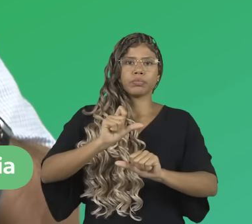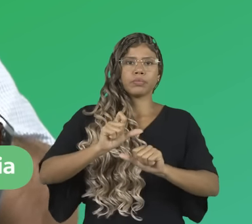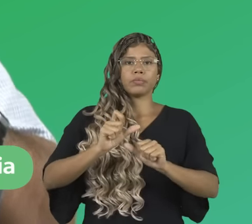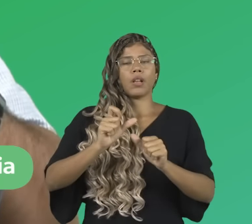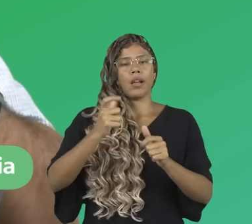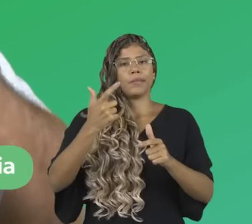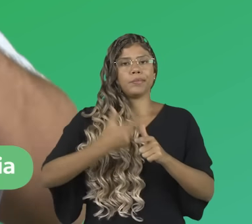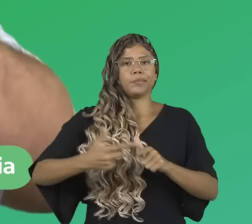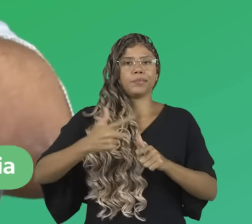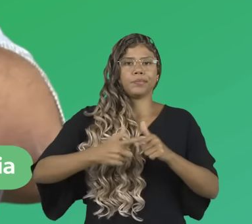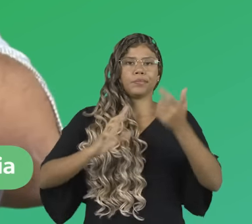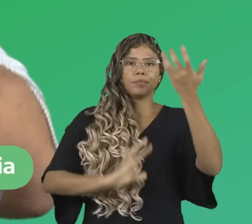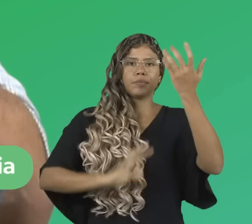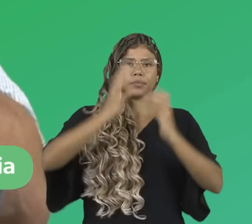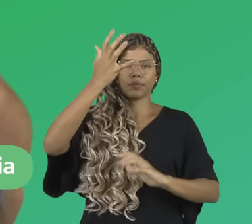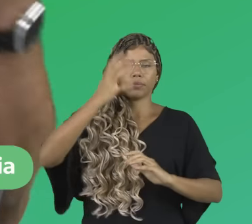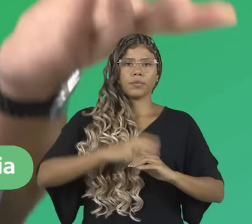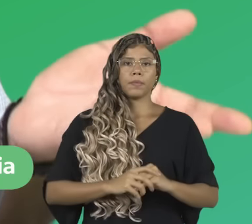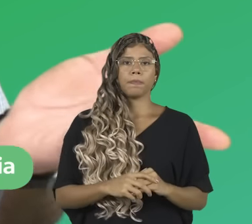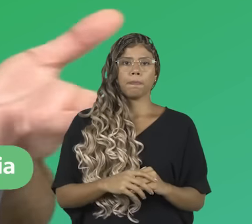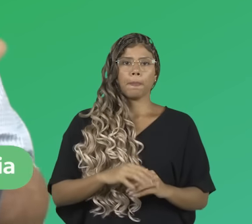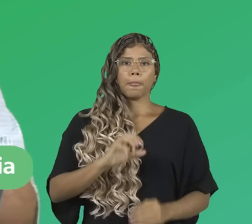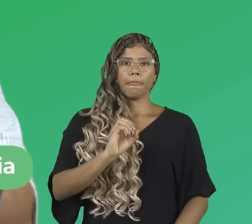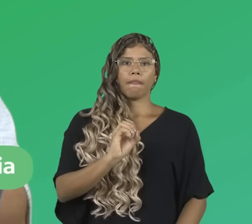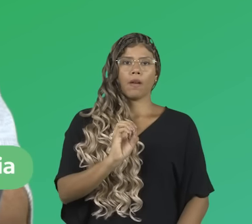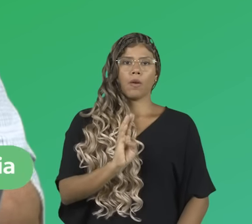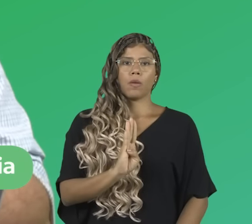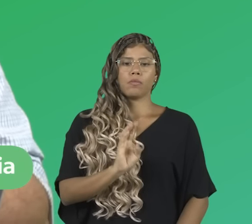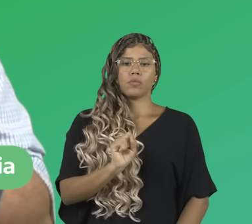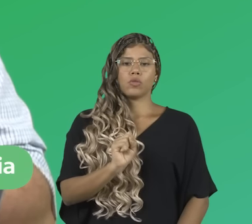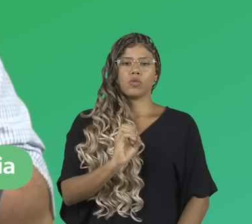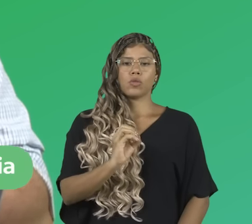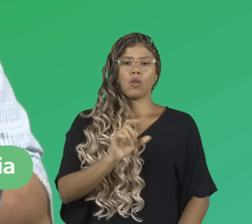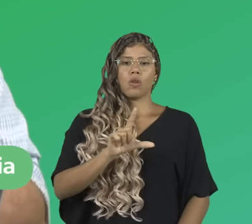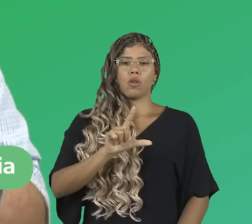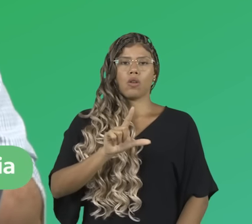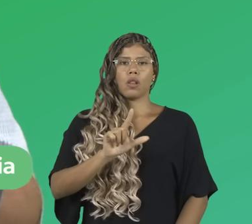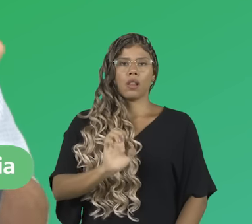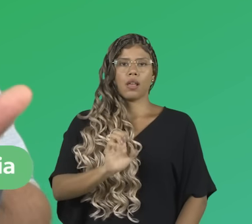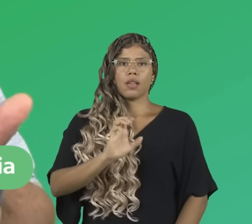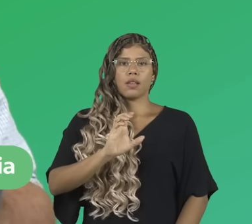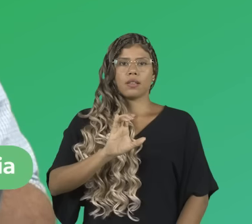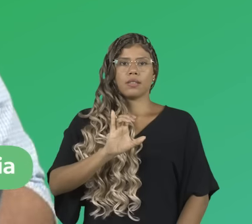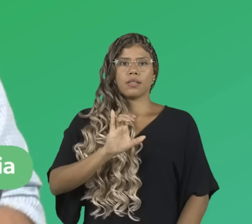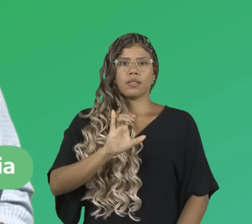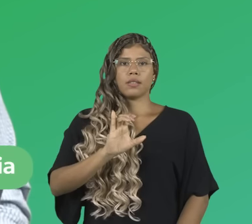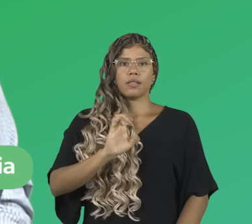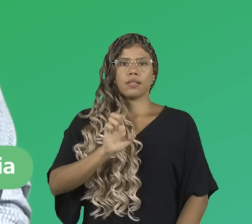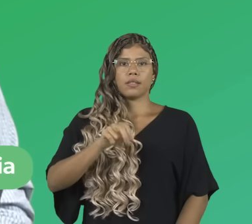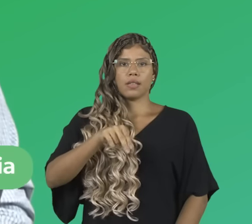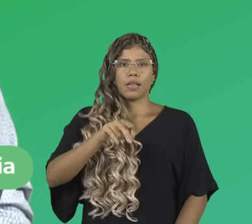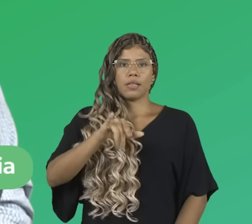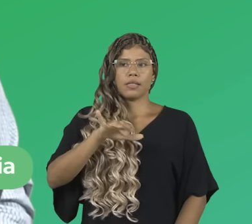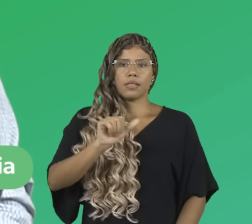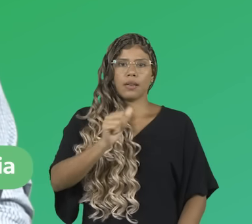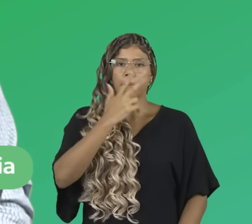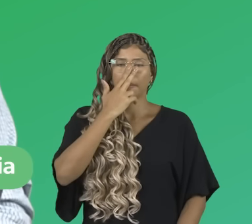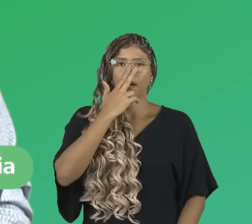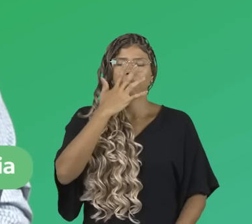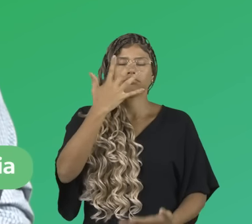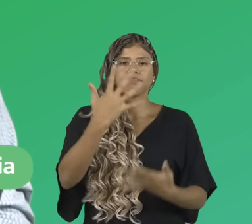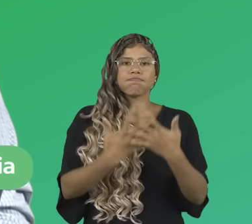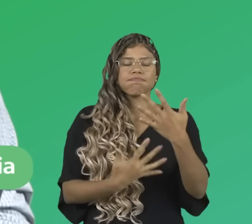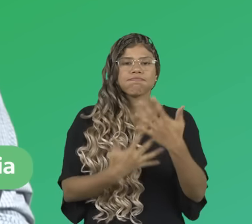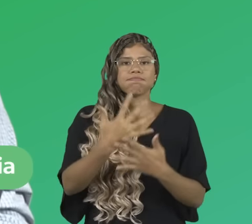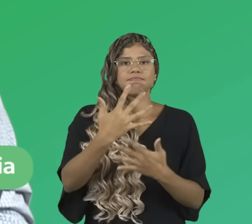a obsolescência tornou o reparo indesejável ou, muitas vezes, inefetivo. Bom,